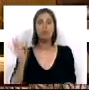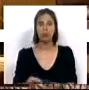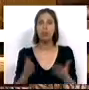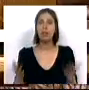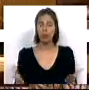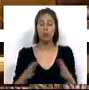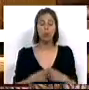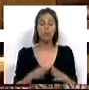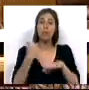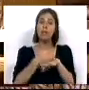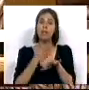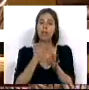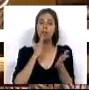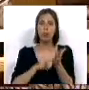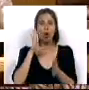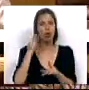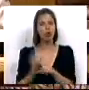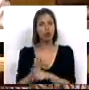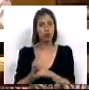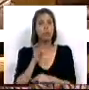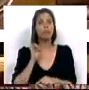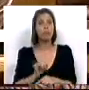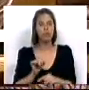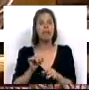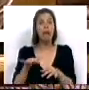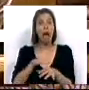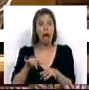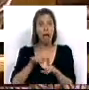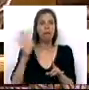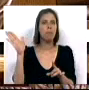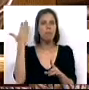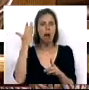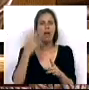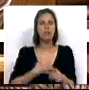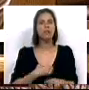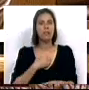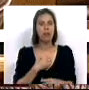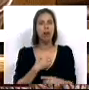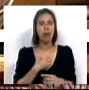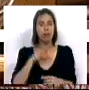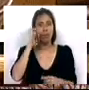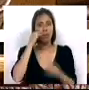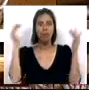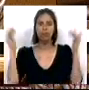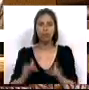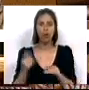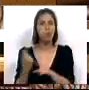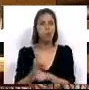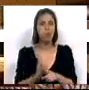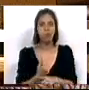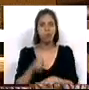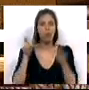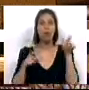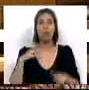60%. O setor da restauração foi um dos setores que mais se ressentiu com a quebra do poder de compra